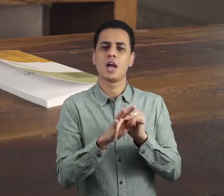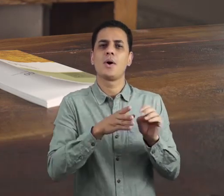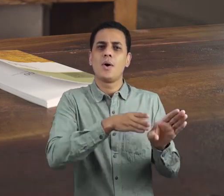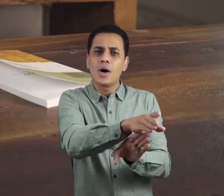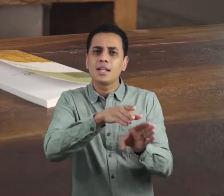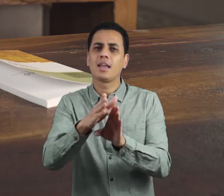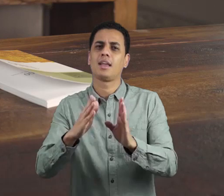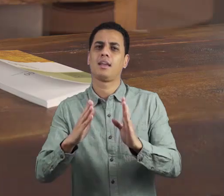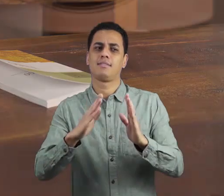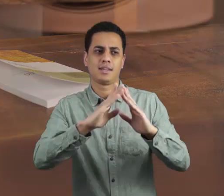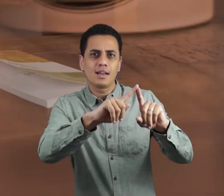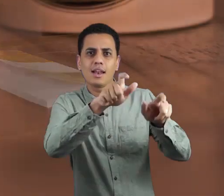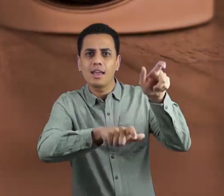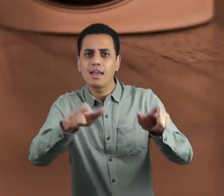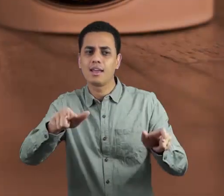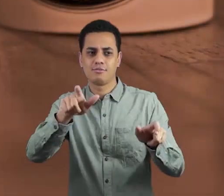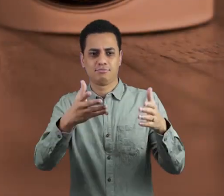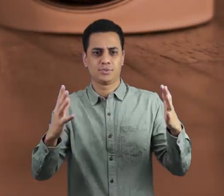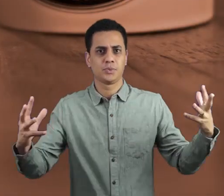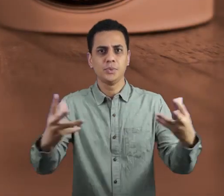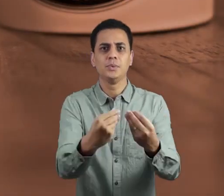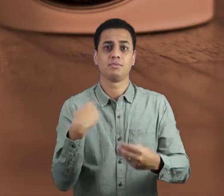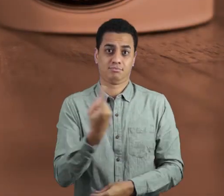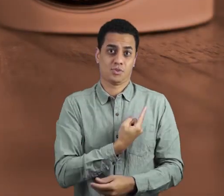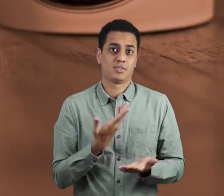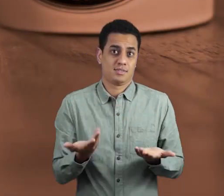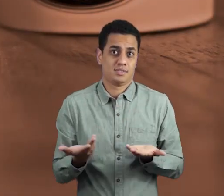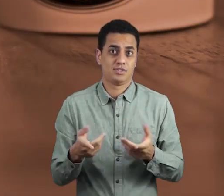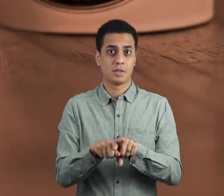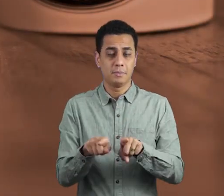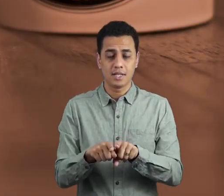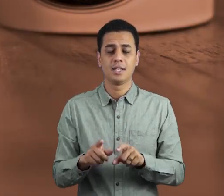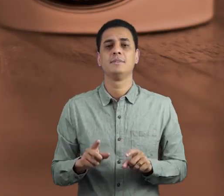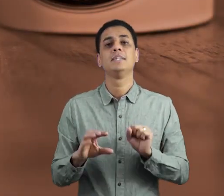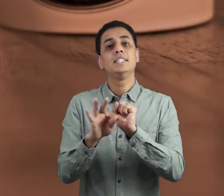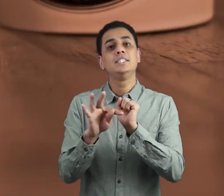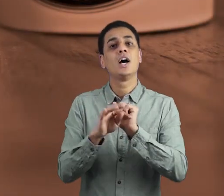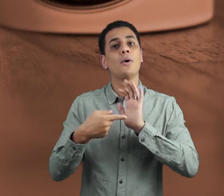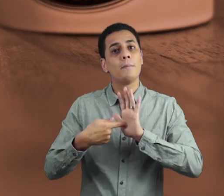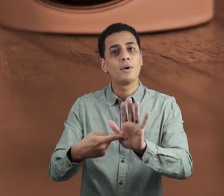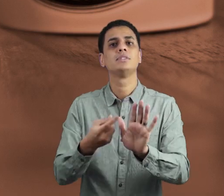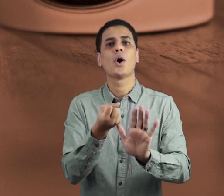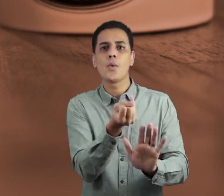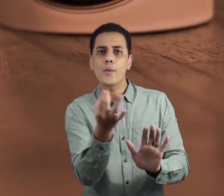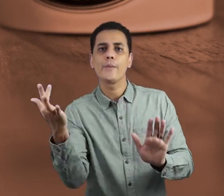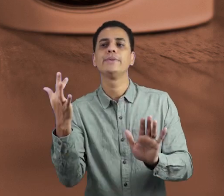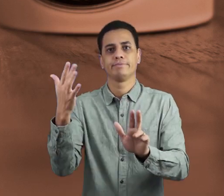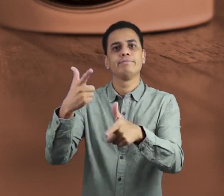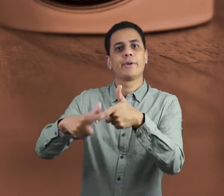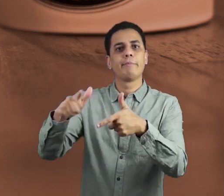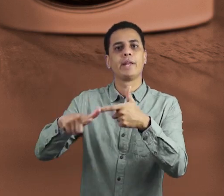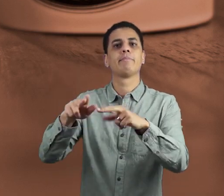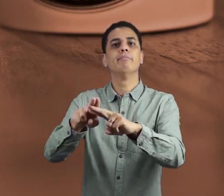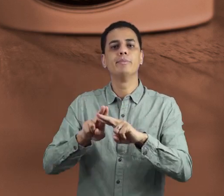comigo, versículo 2 em diante, a riqueza de vocês apodreceu e as traças, não é? Olha que